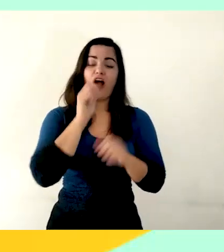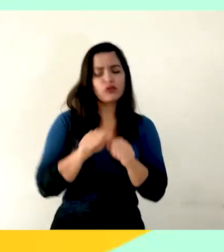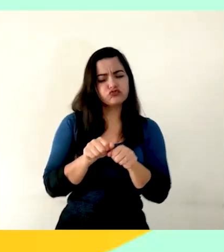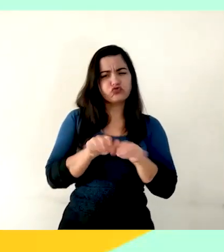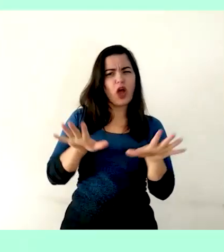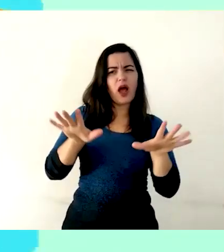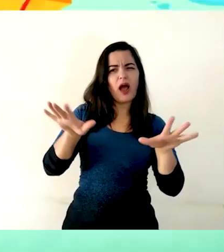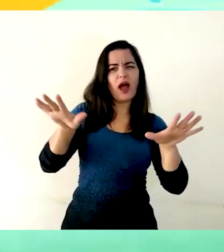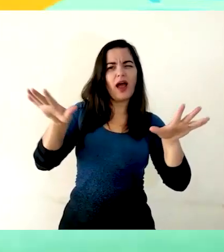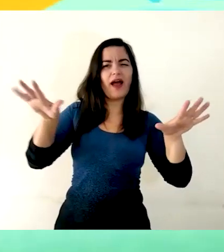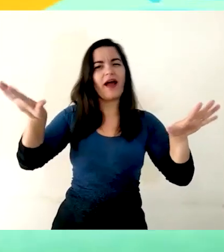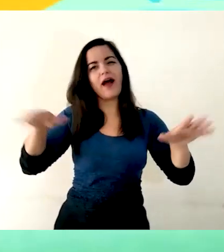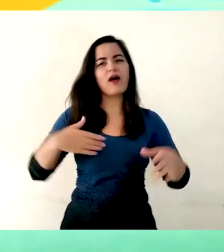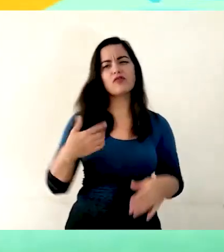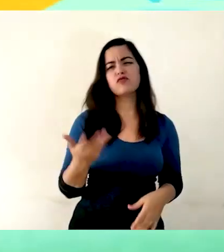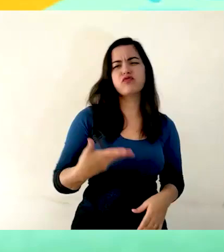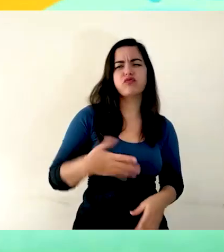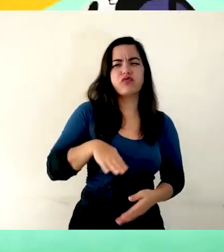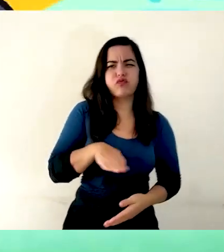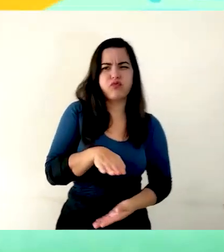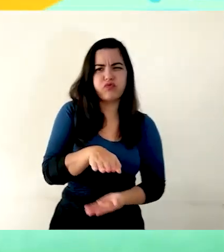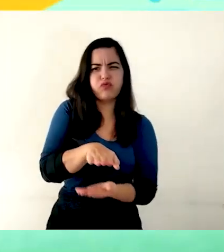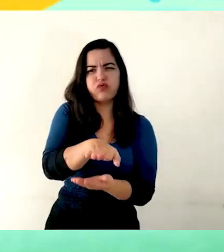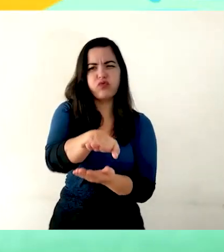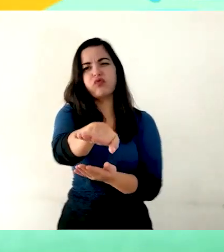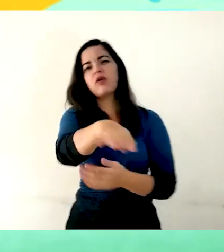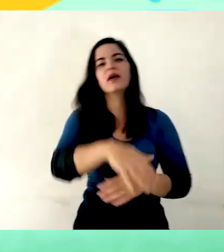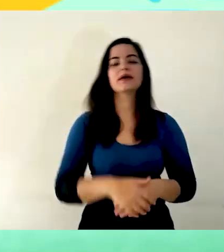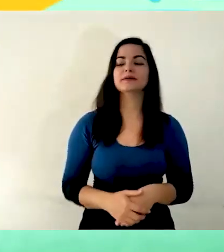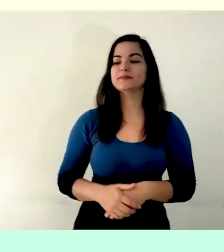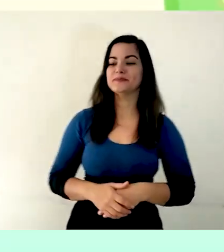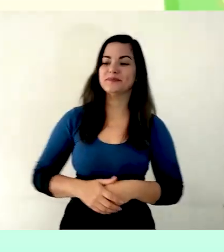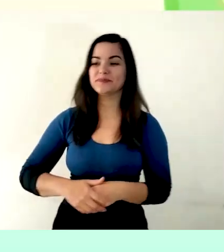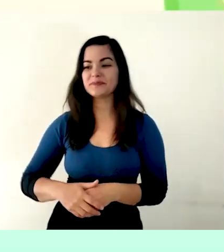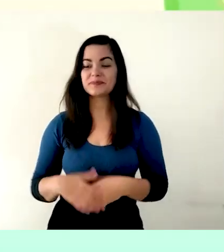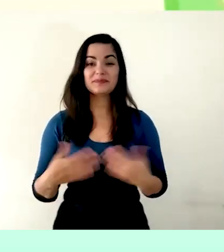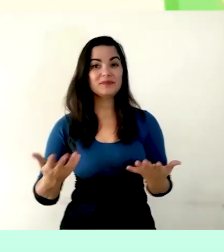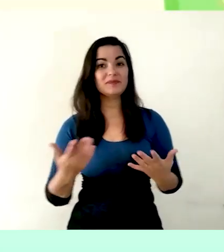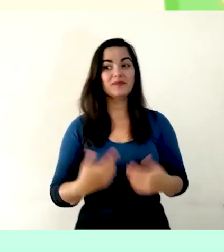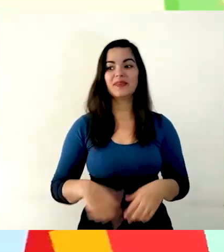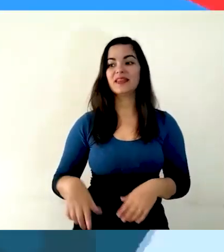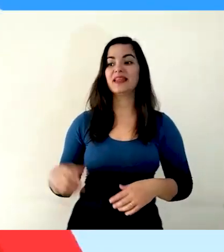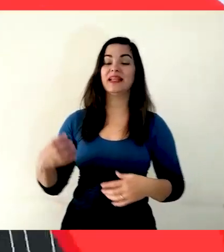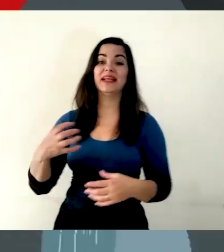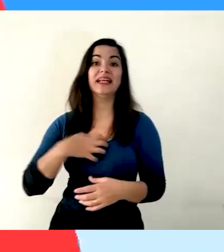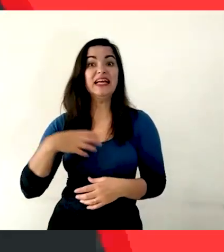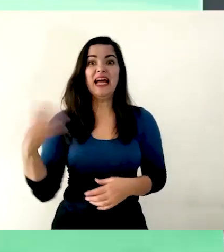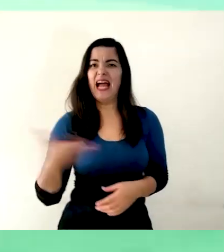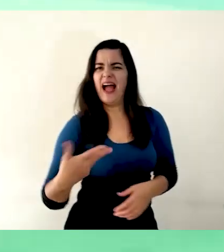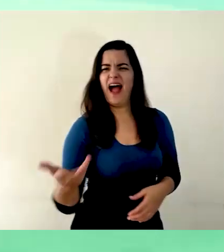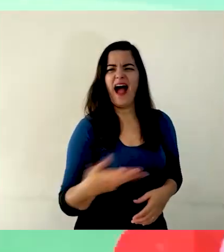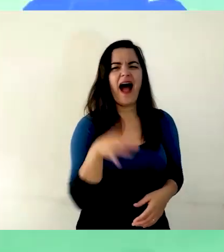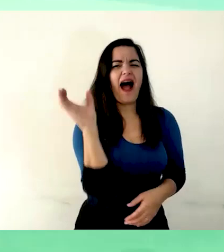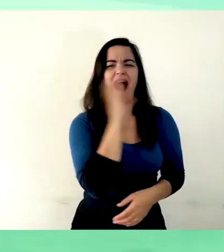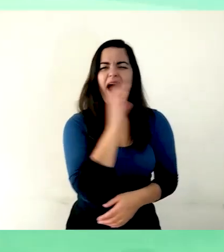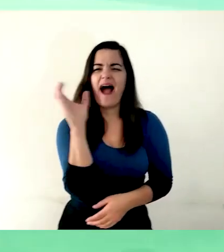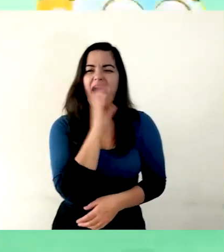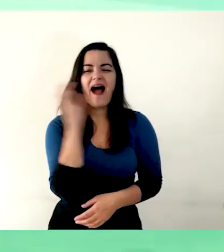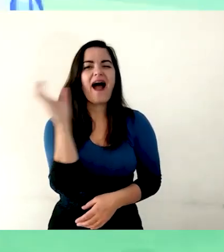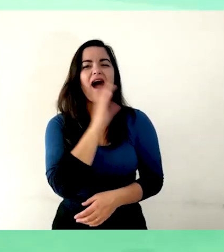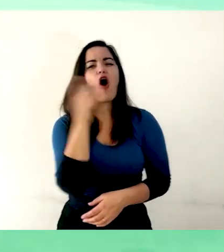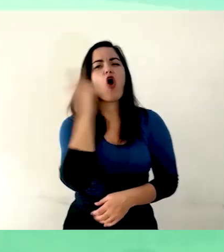A água espirra, deslizo no chão. Fico bem mais